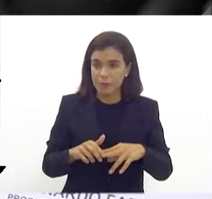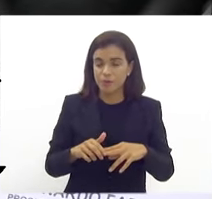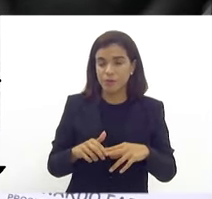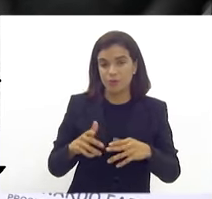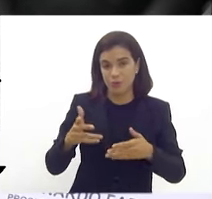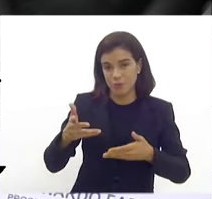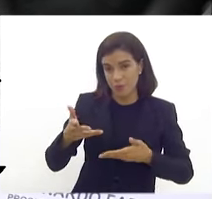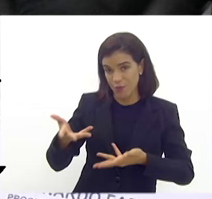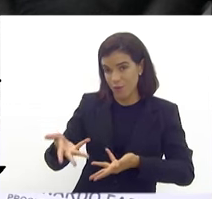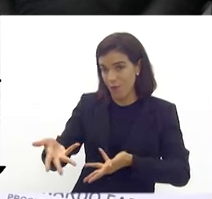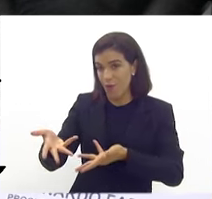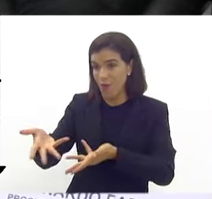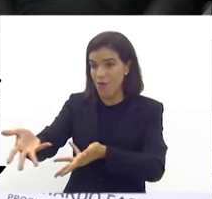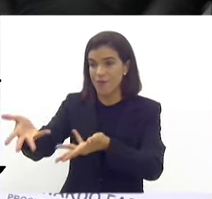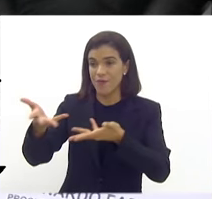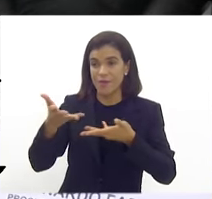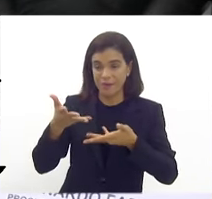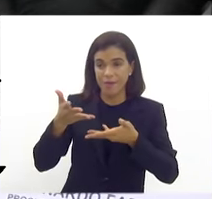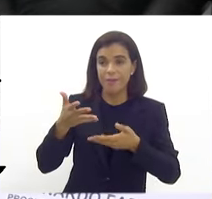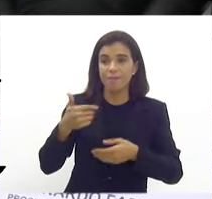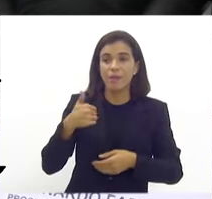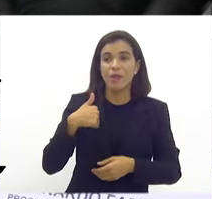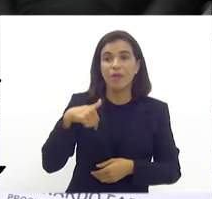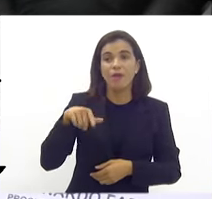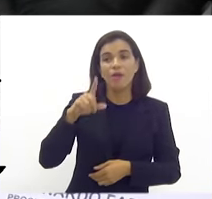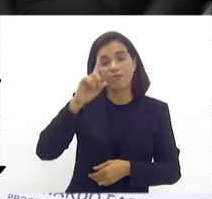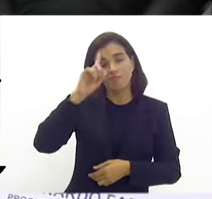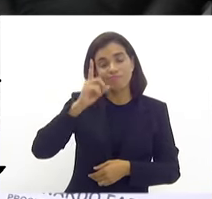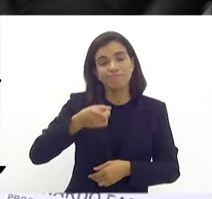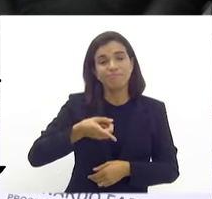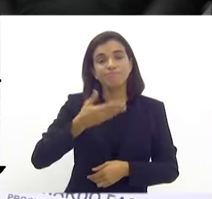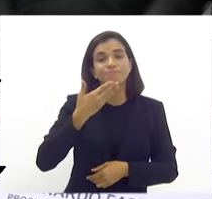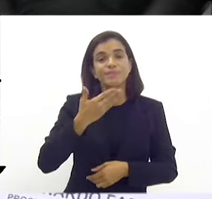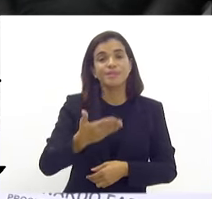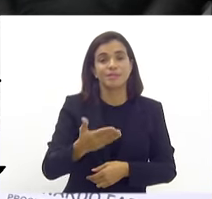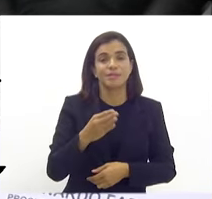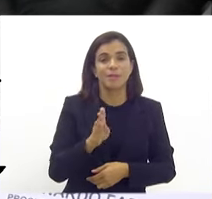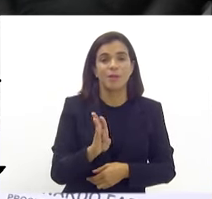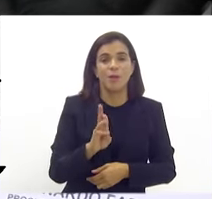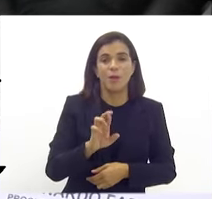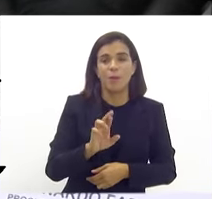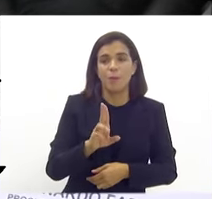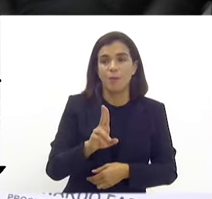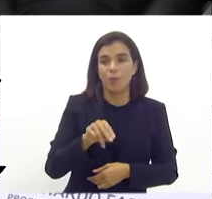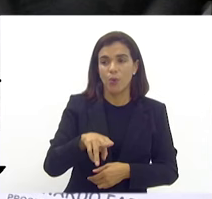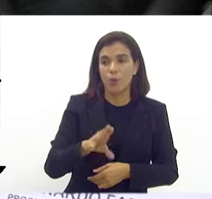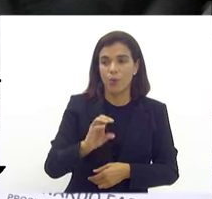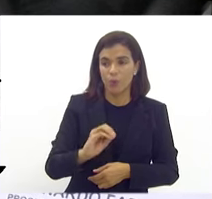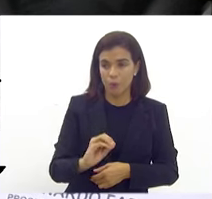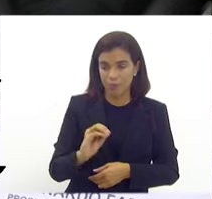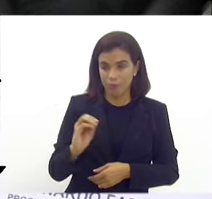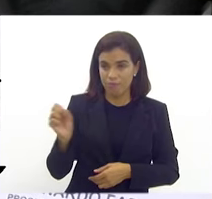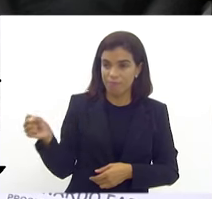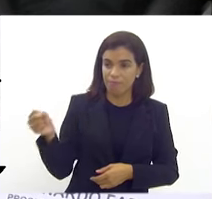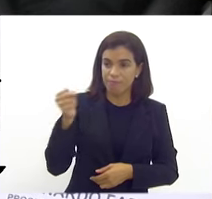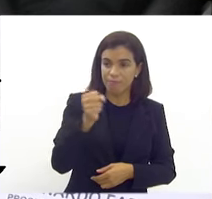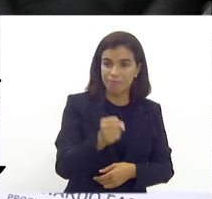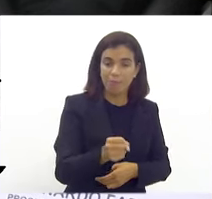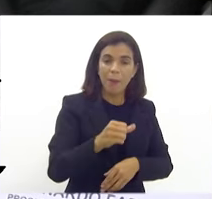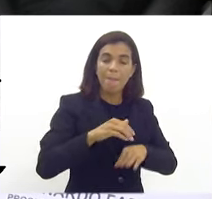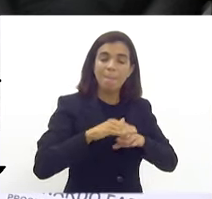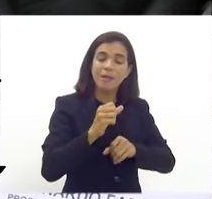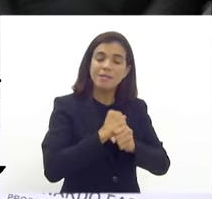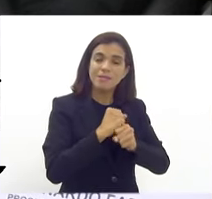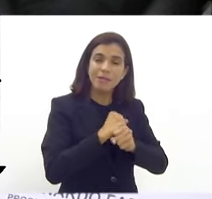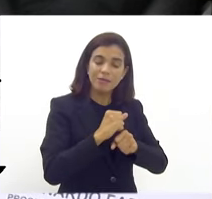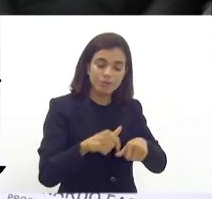convite pra reunião passada eu designei que o Bruno viesse Exatamente porque com mais tempo de atuação no im bama do Rio